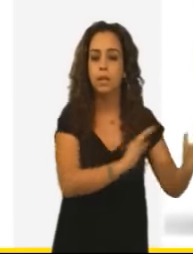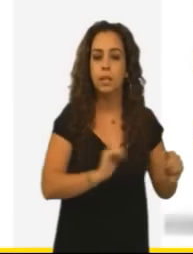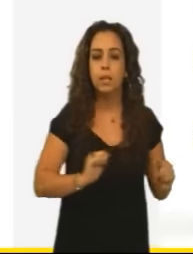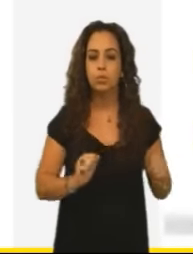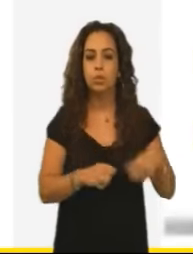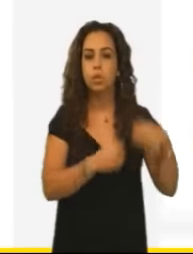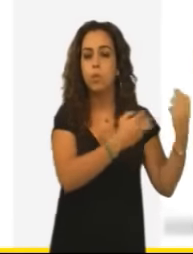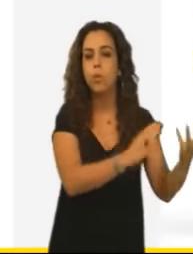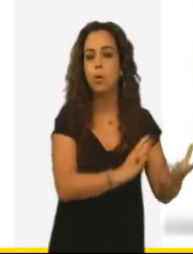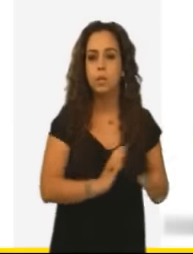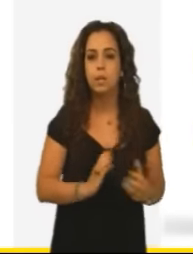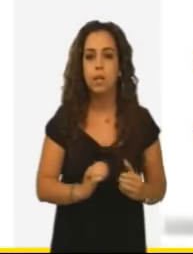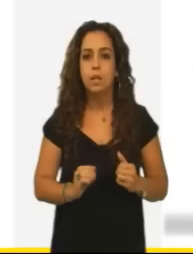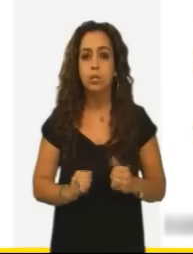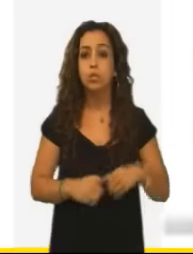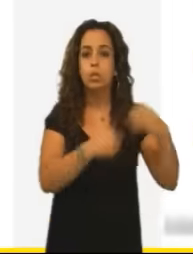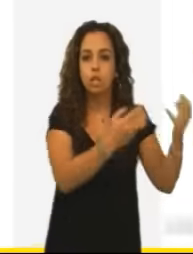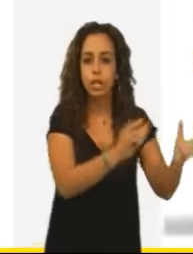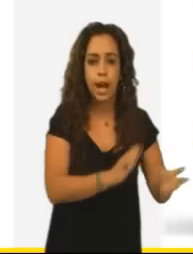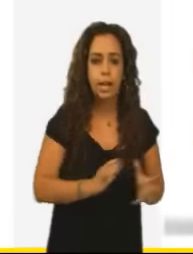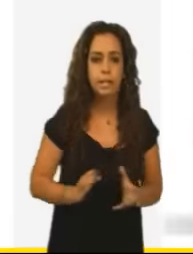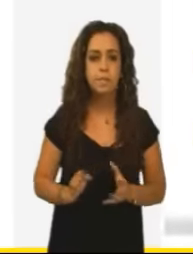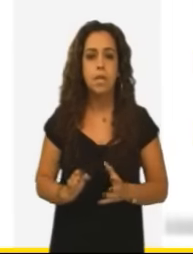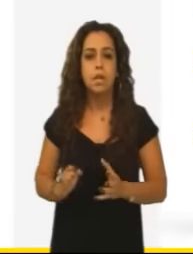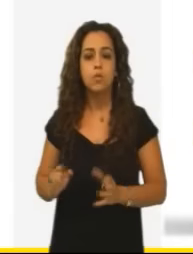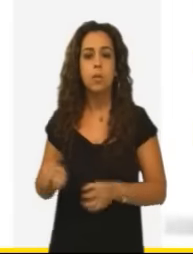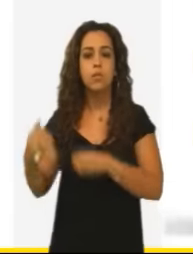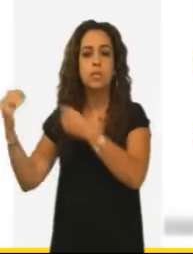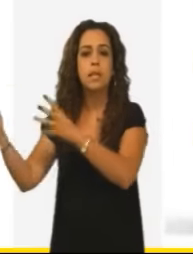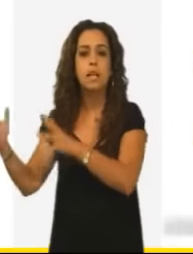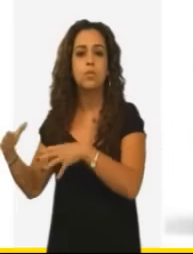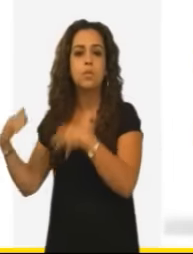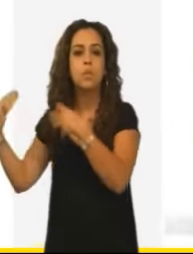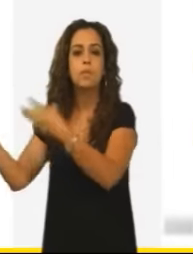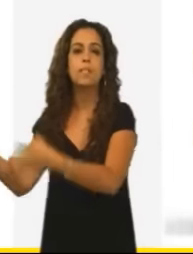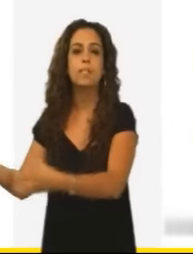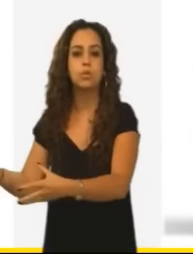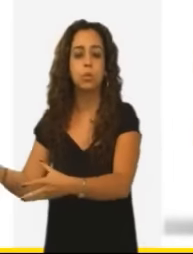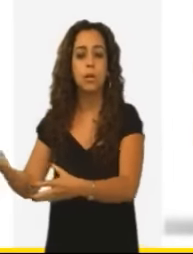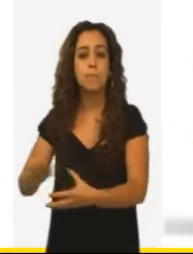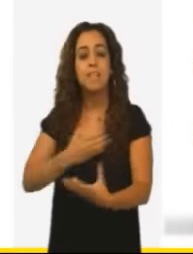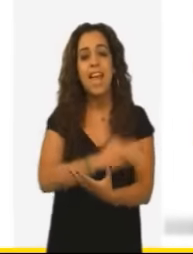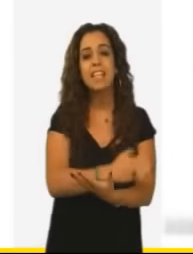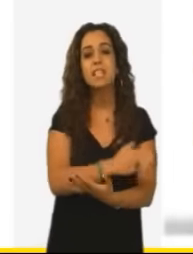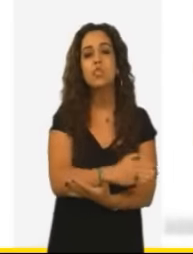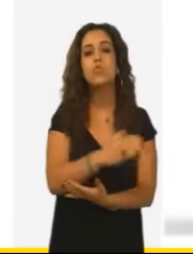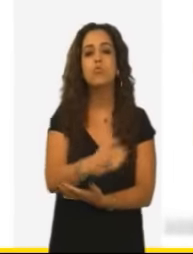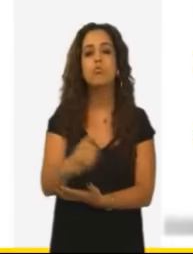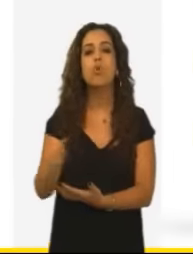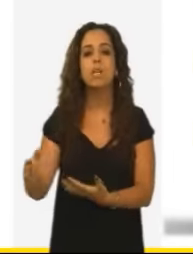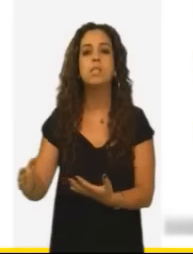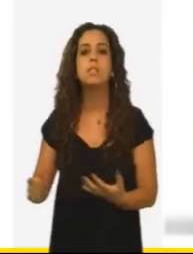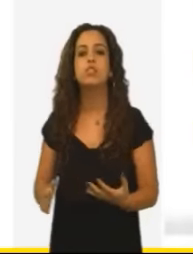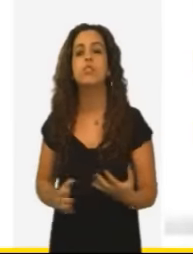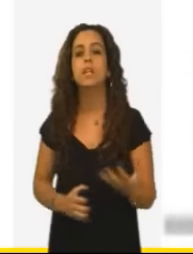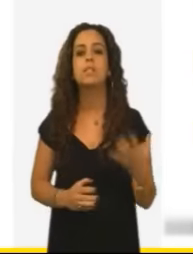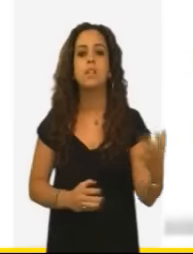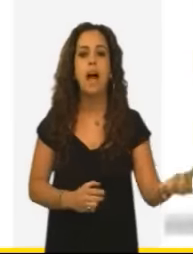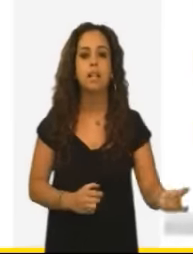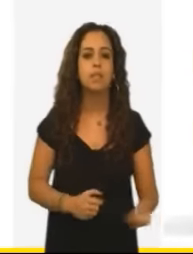sou mãe, sou esposa, sou dona de casa. Numa universidade, eu vou ser uma pesquisadora. Essas